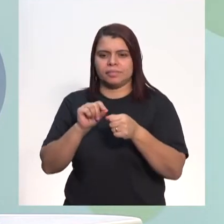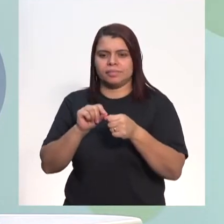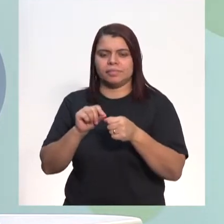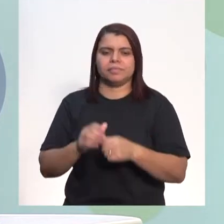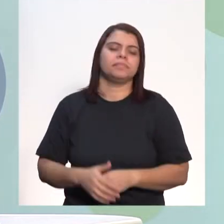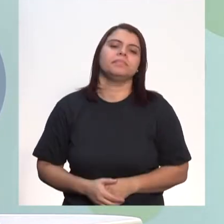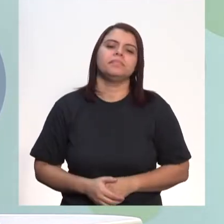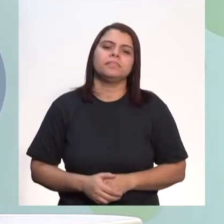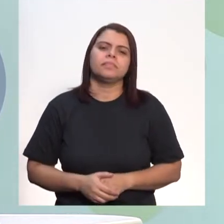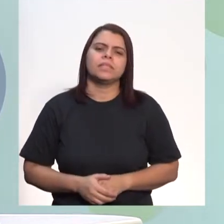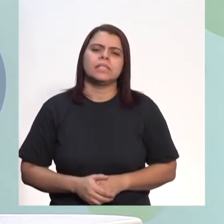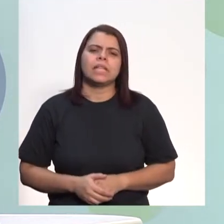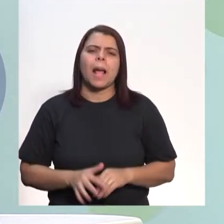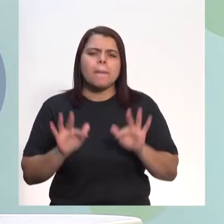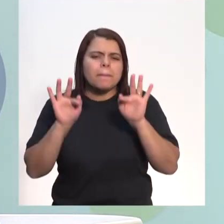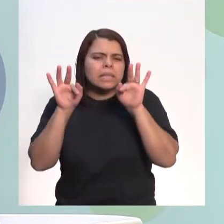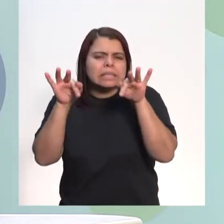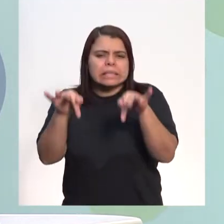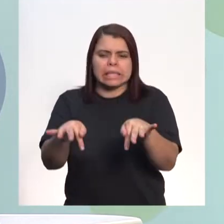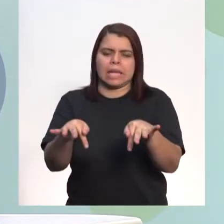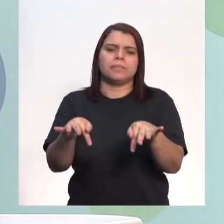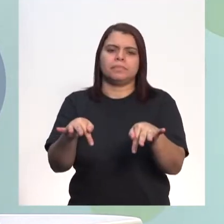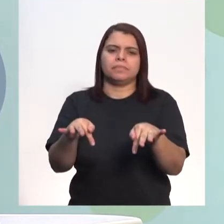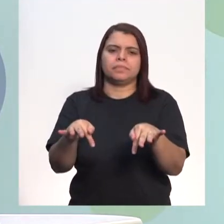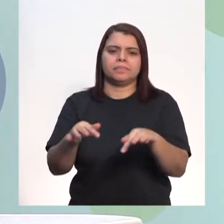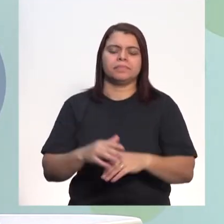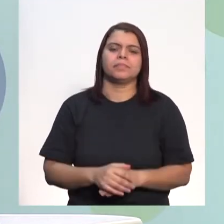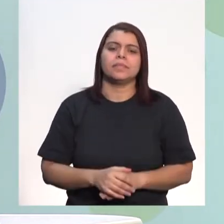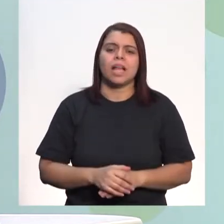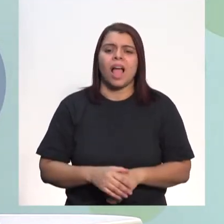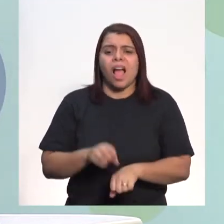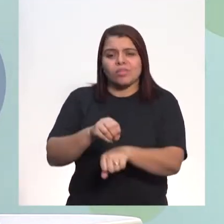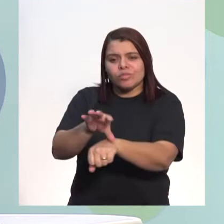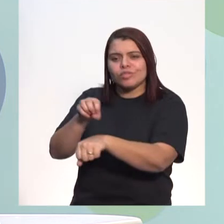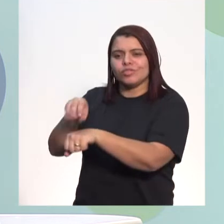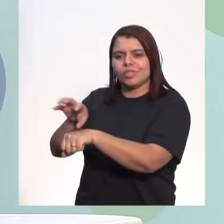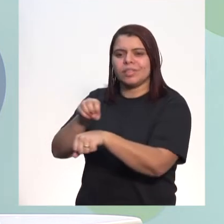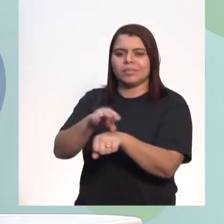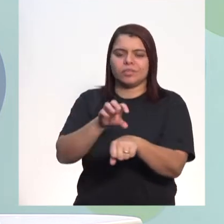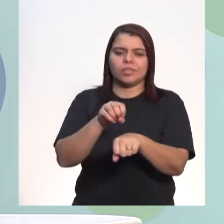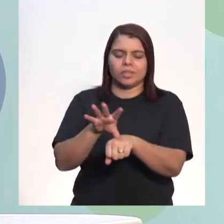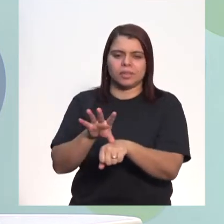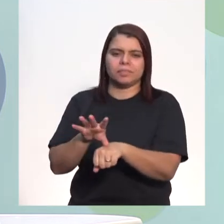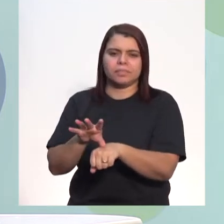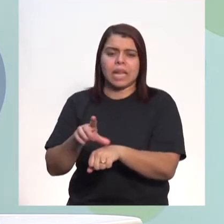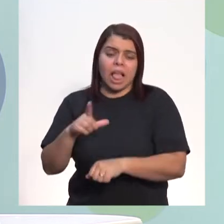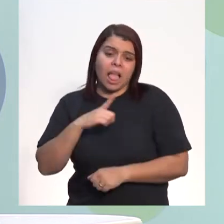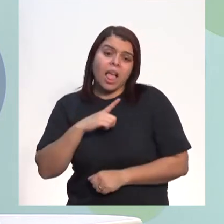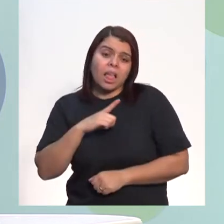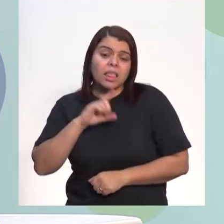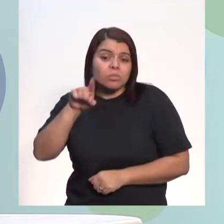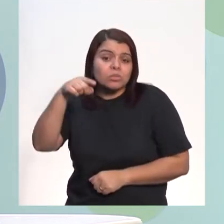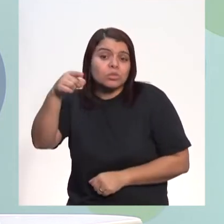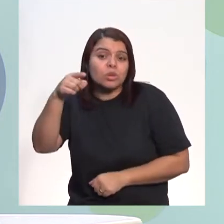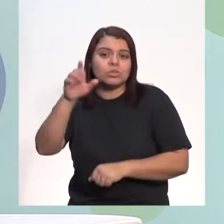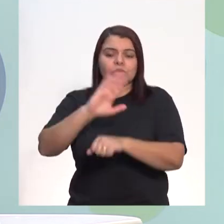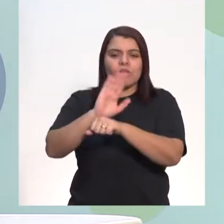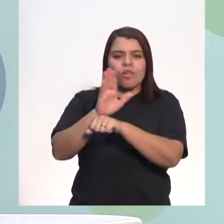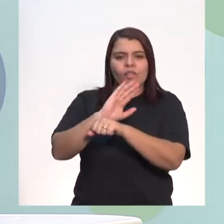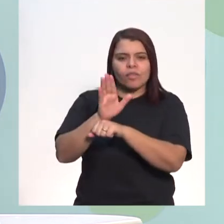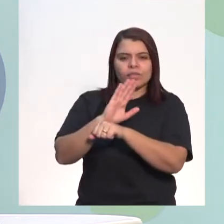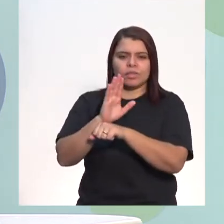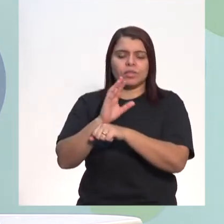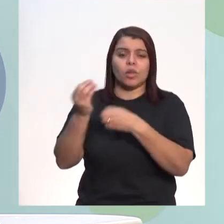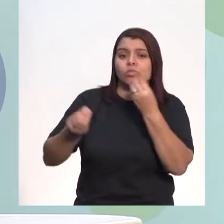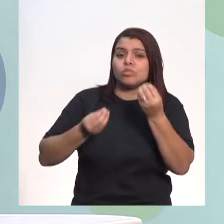E para encerrar esse bloco de vídeos, de sugestões, nós temos aí um outro vídeo que fala um